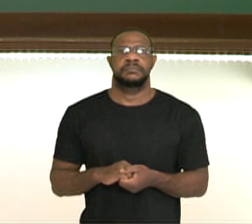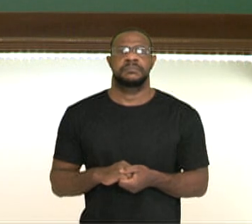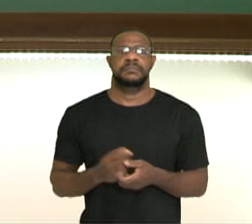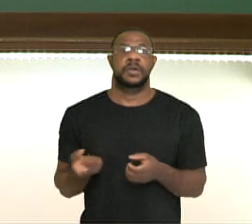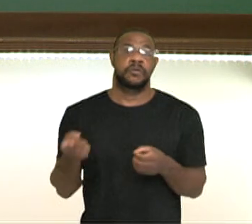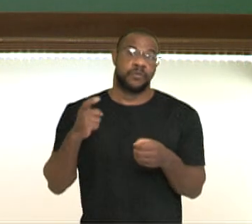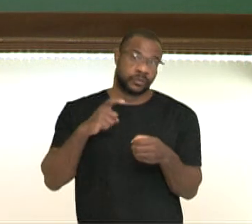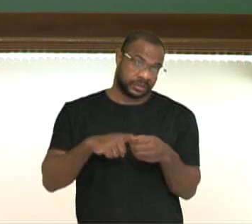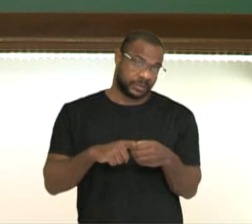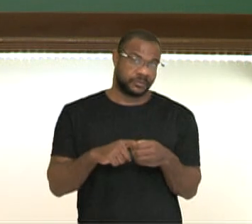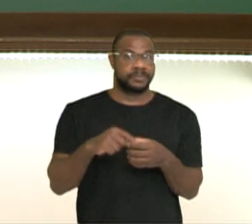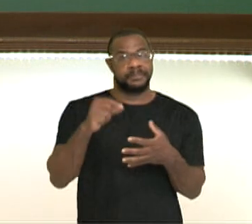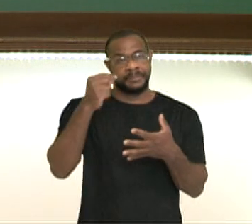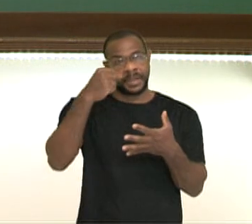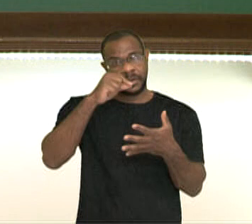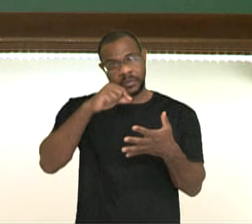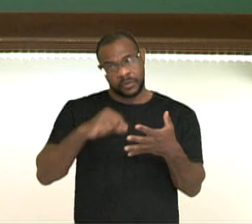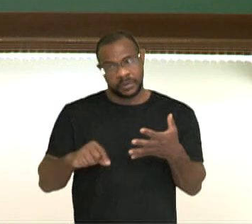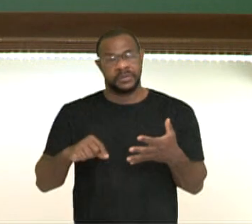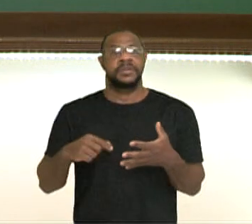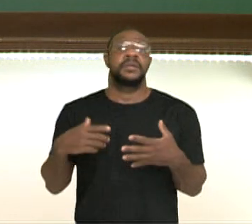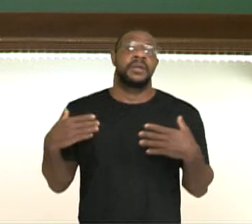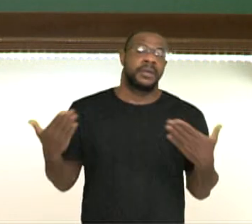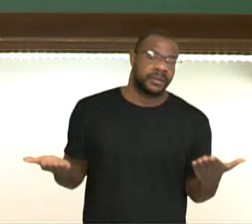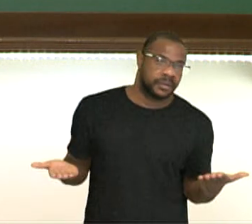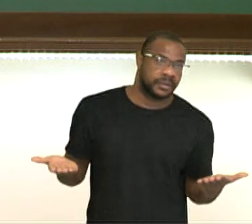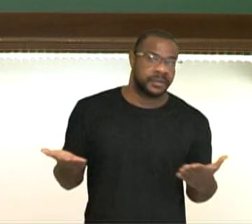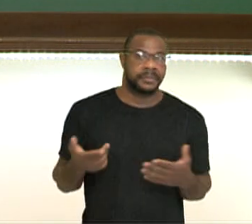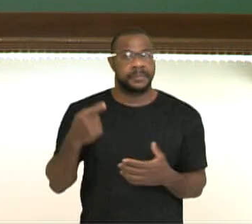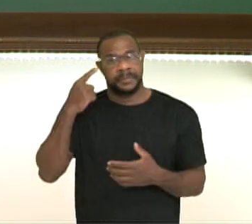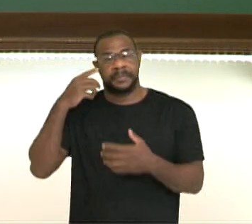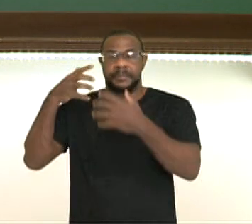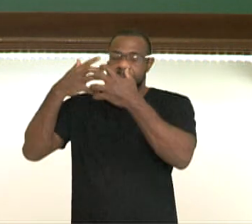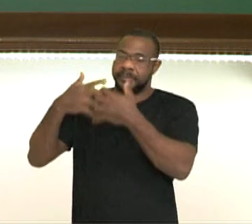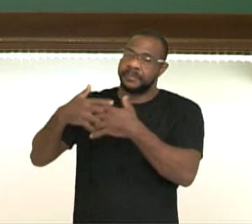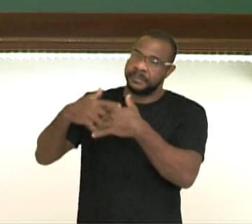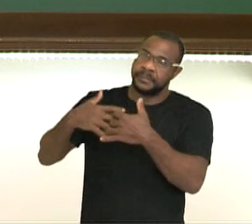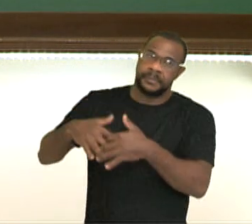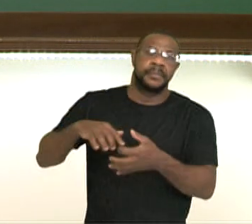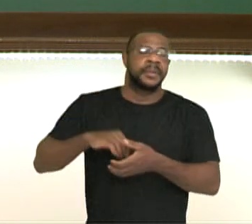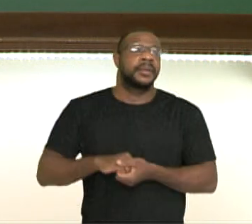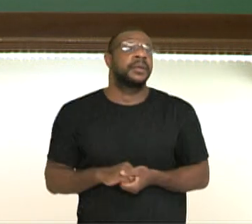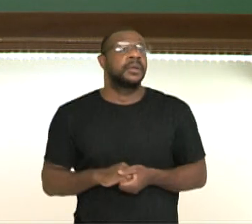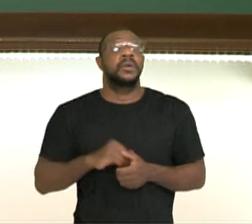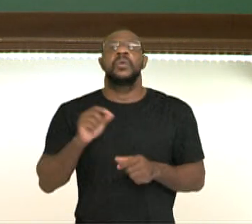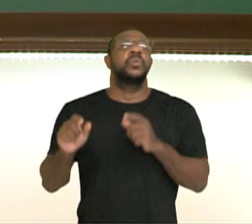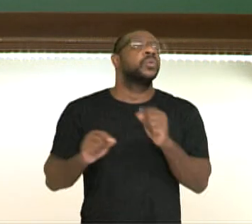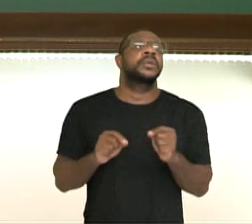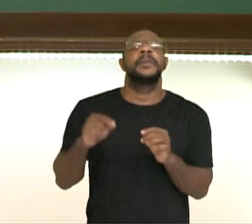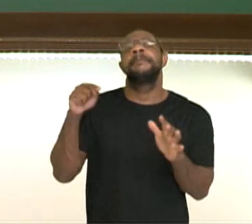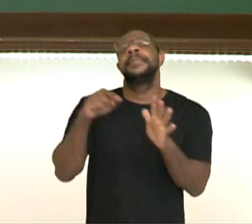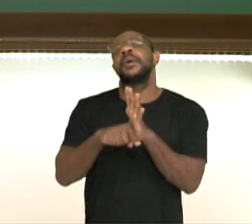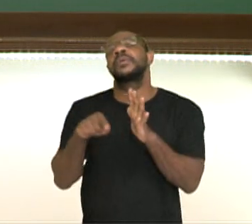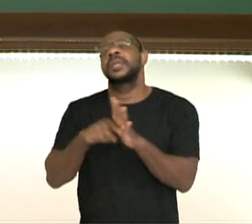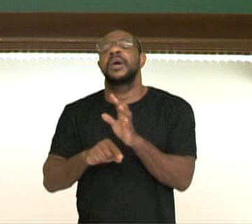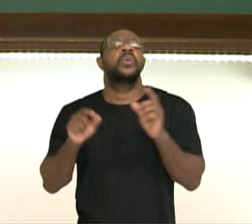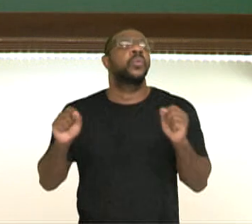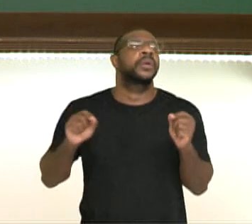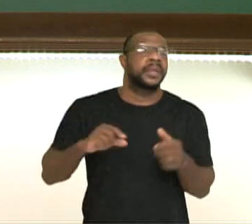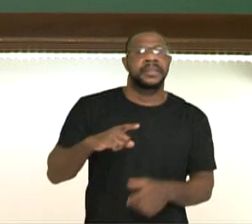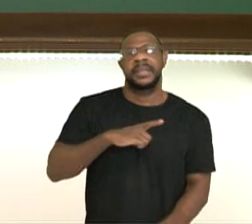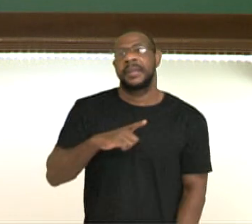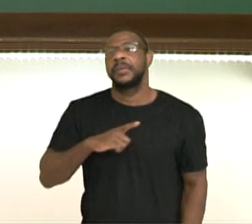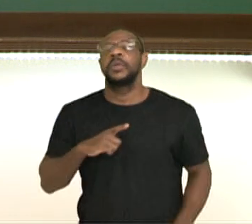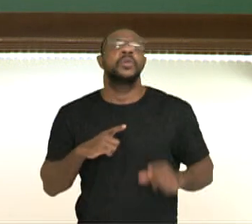Voltamos para corrigir ou para ponderar ali a nossa reflexão sobre o que ficou perguntado. Então temos ali,